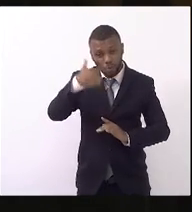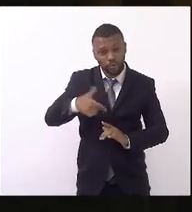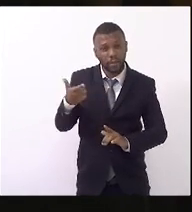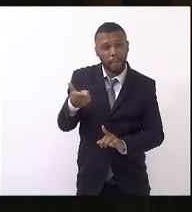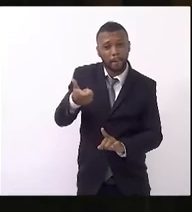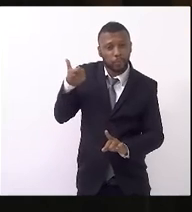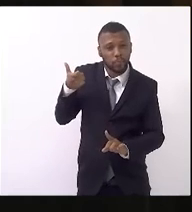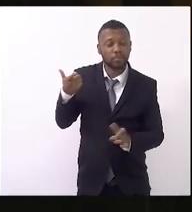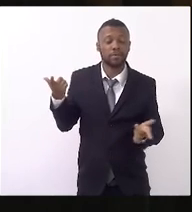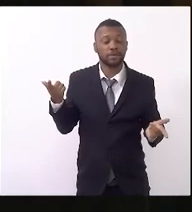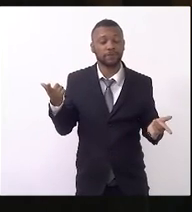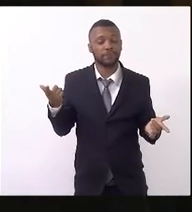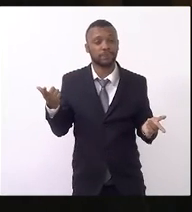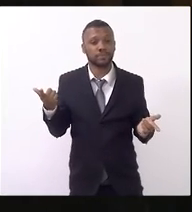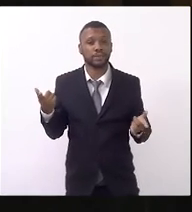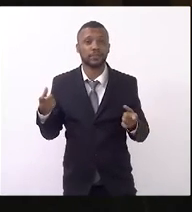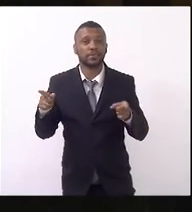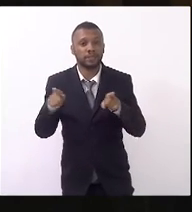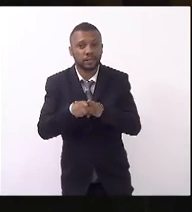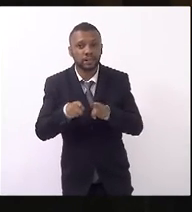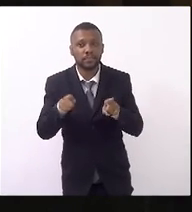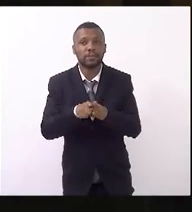bala. E é o seguinte,